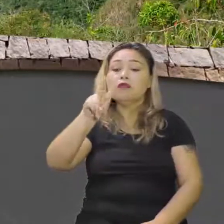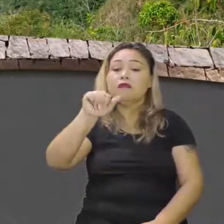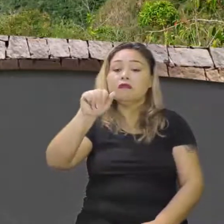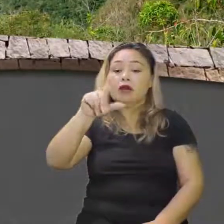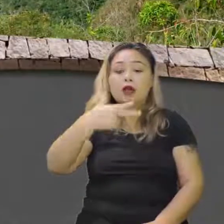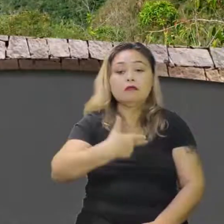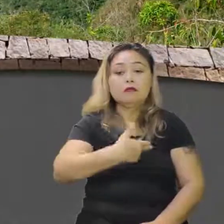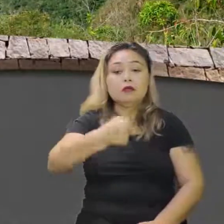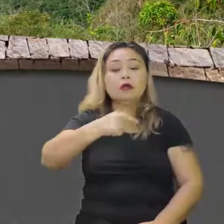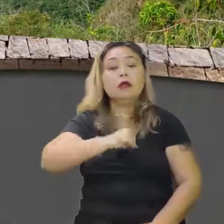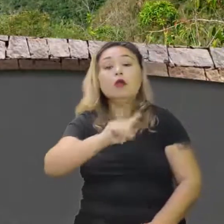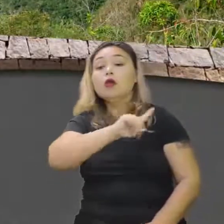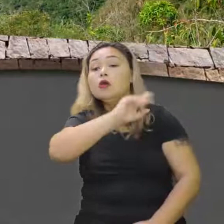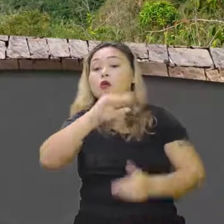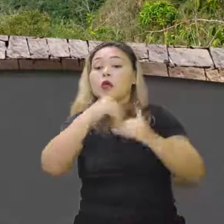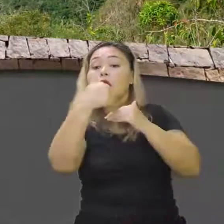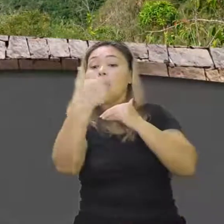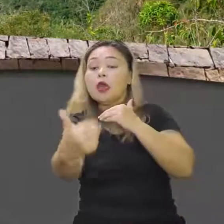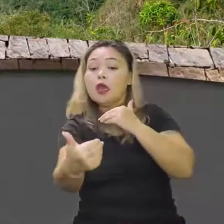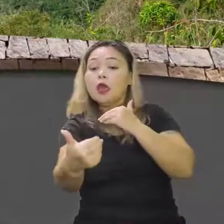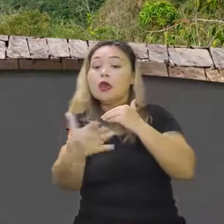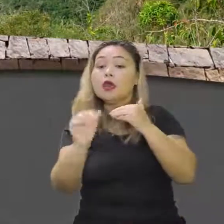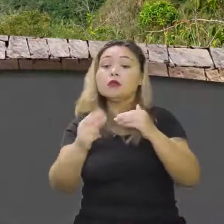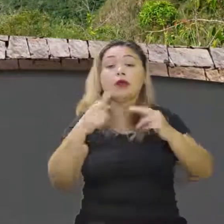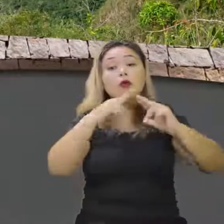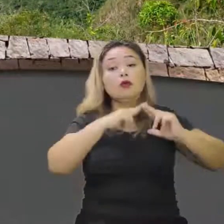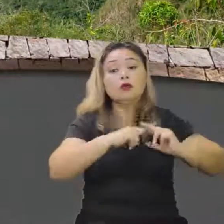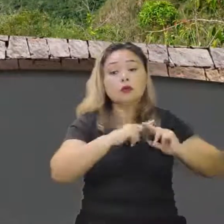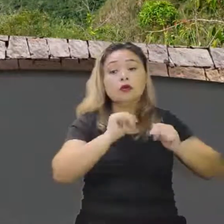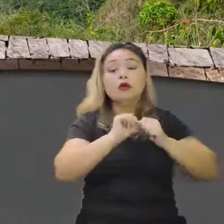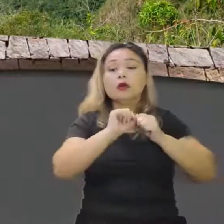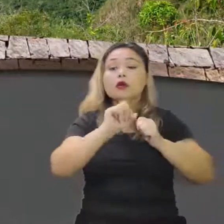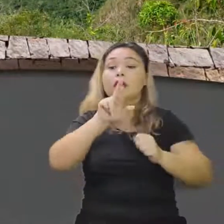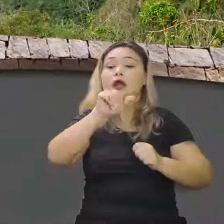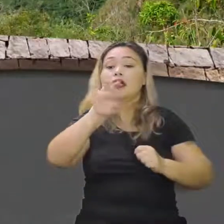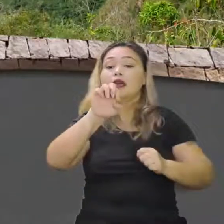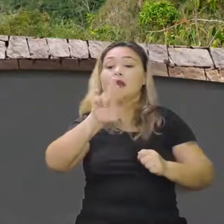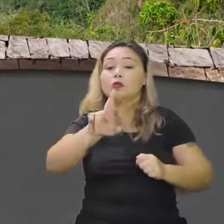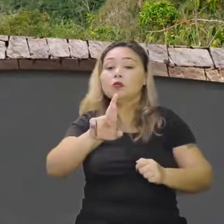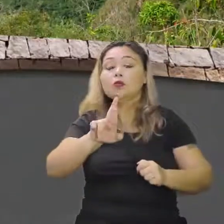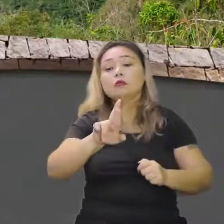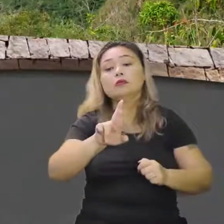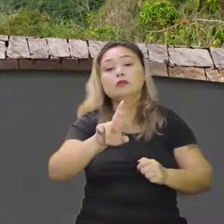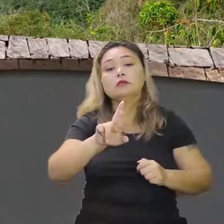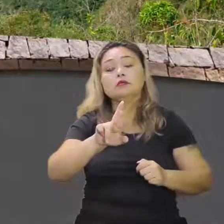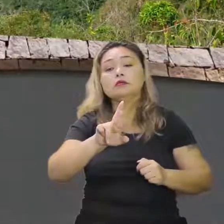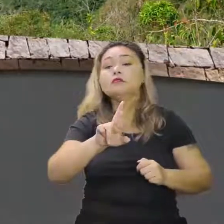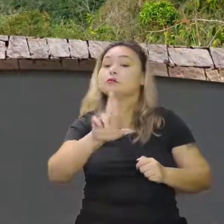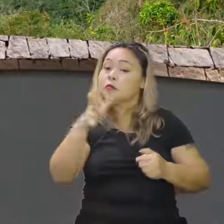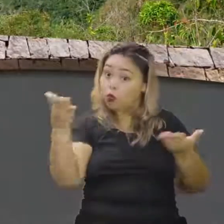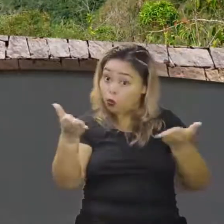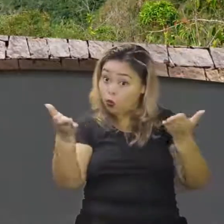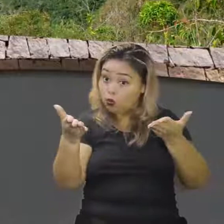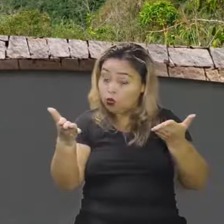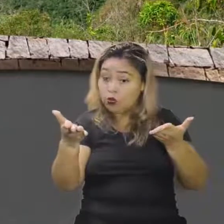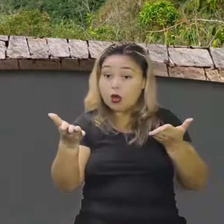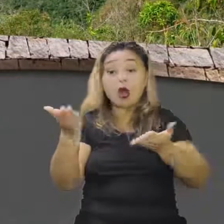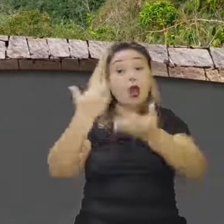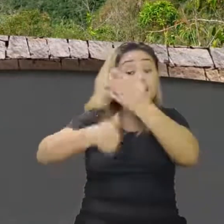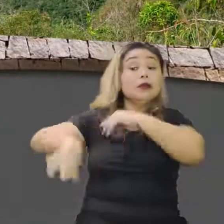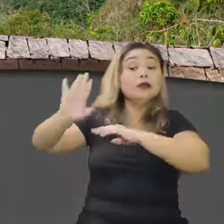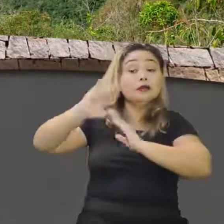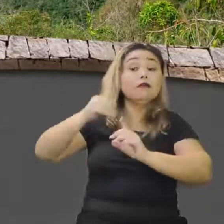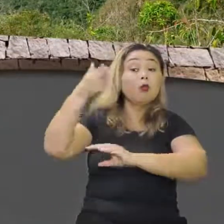a reitoria da Universidade Federal de Rondônia. A reitoria, hoje, mas antes foi